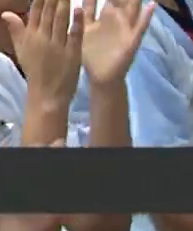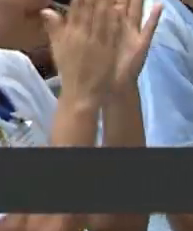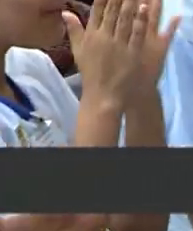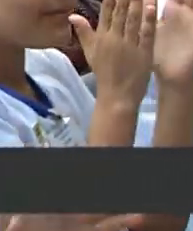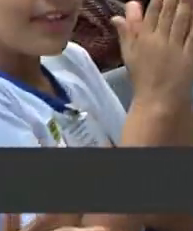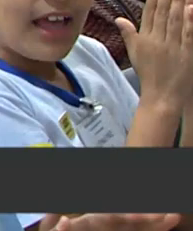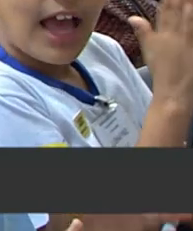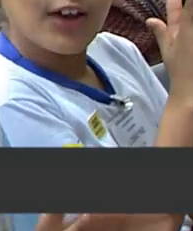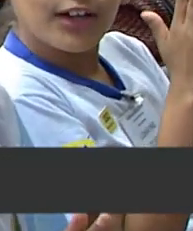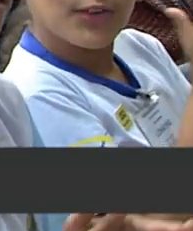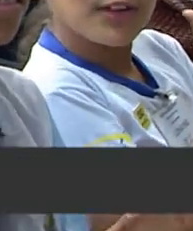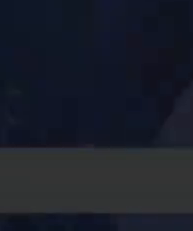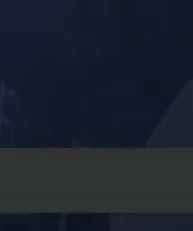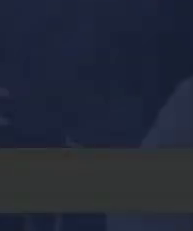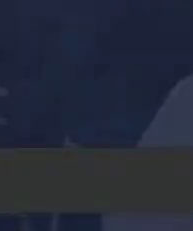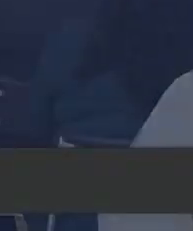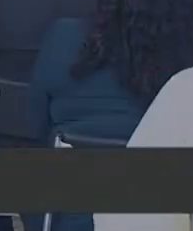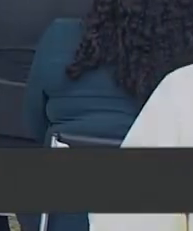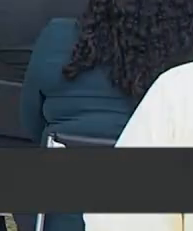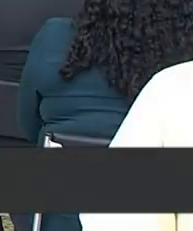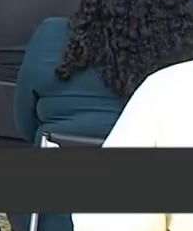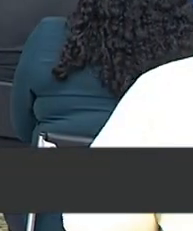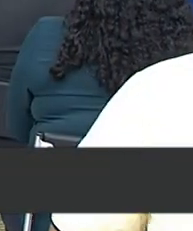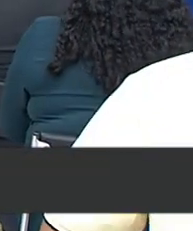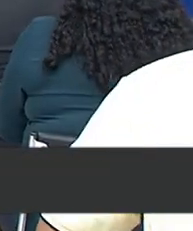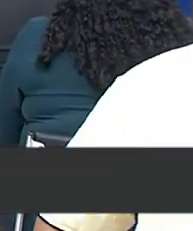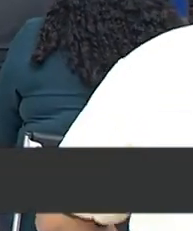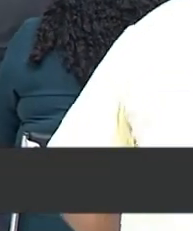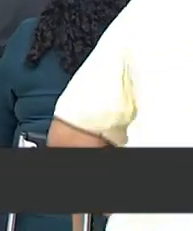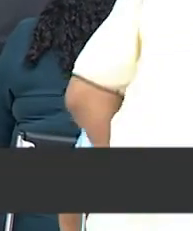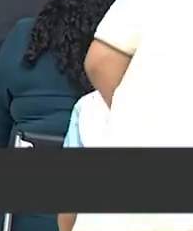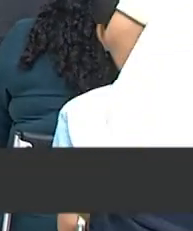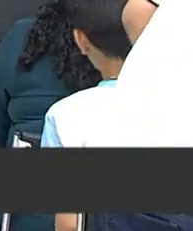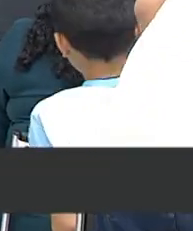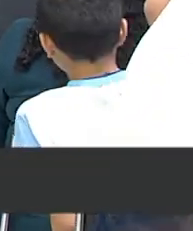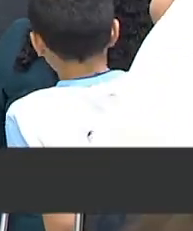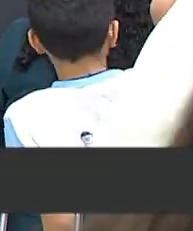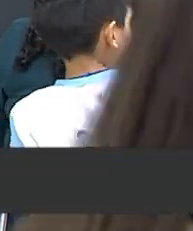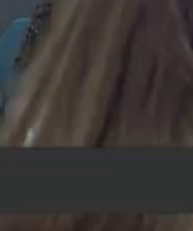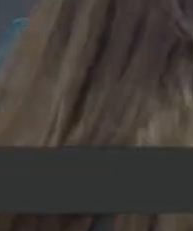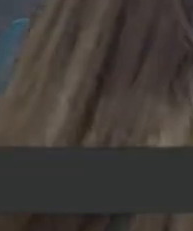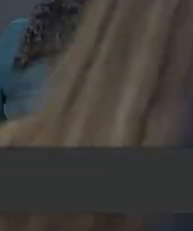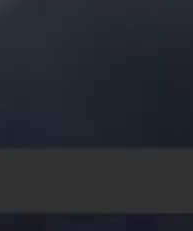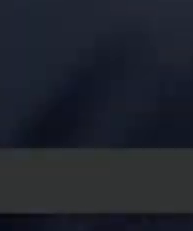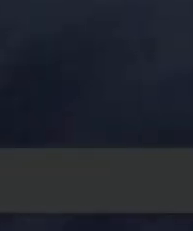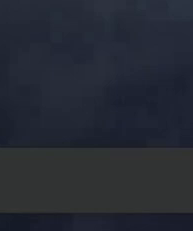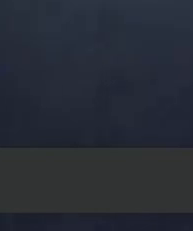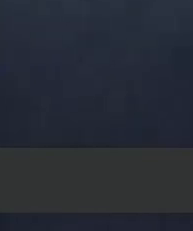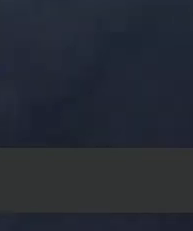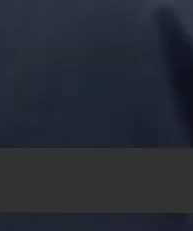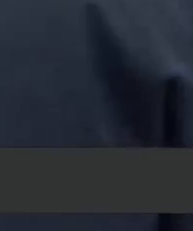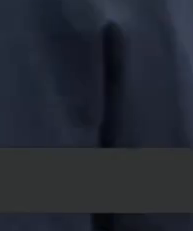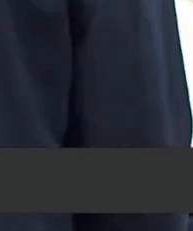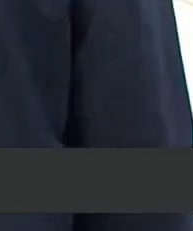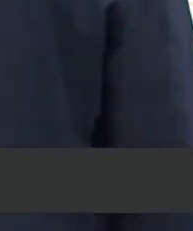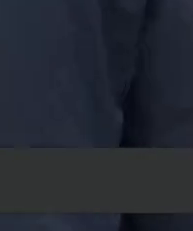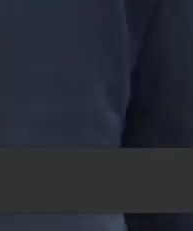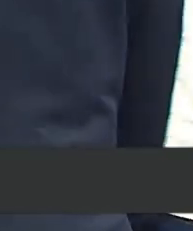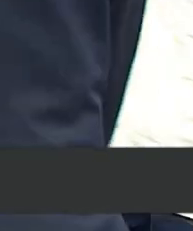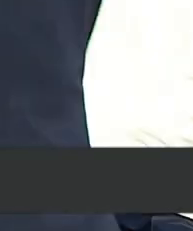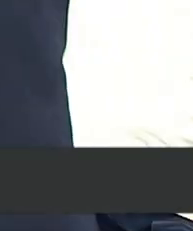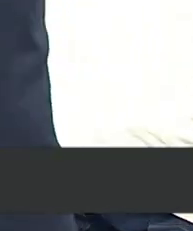senhoras e senhores pedimos aos senhores presentes as senhoras presentes que se mantenham os seus lugares por gentileza